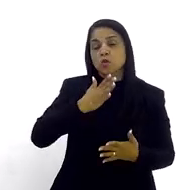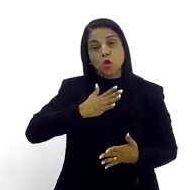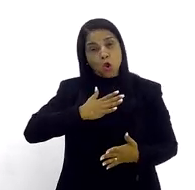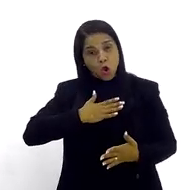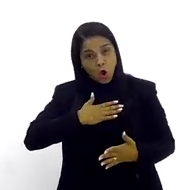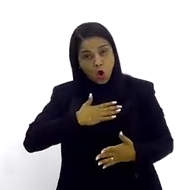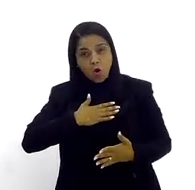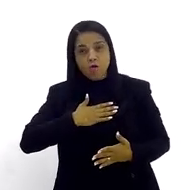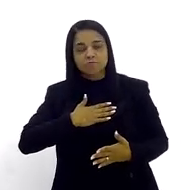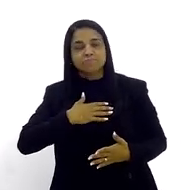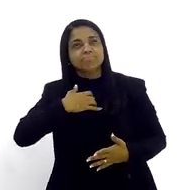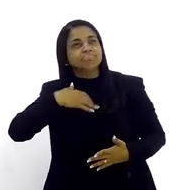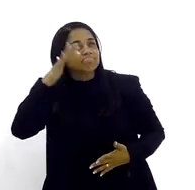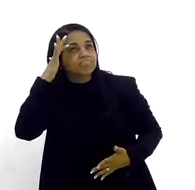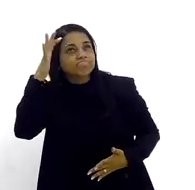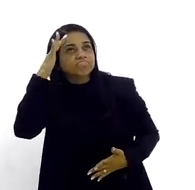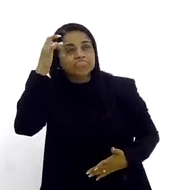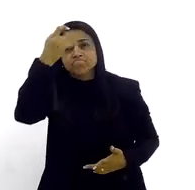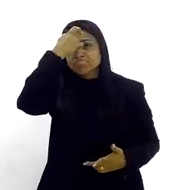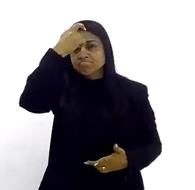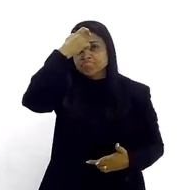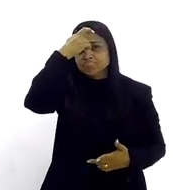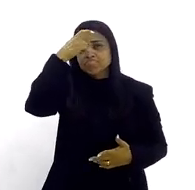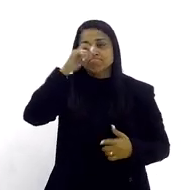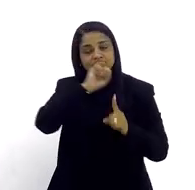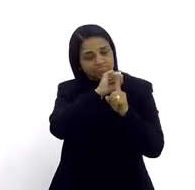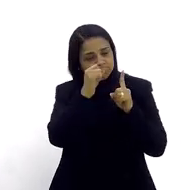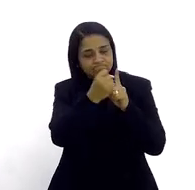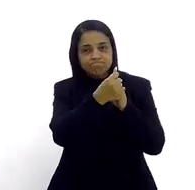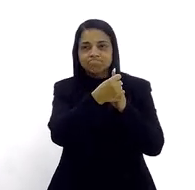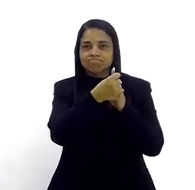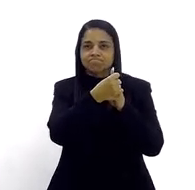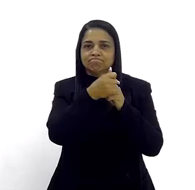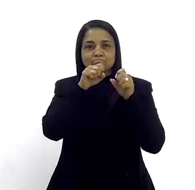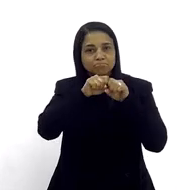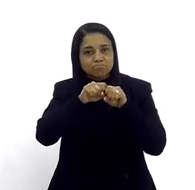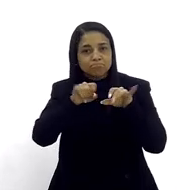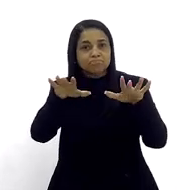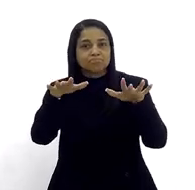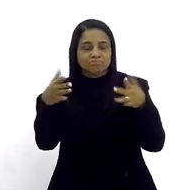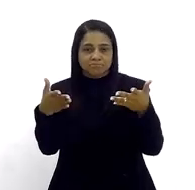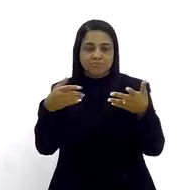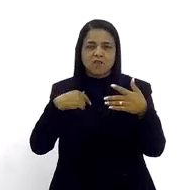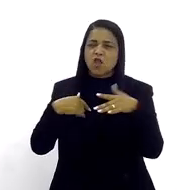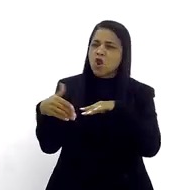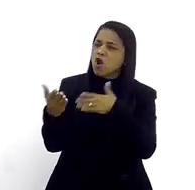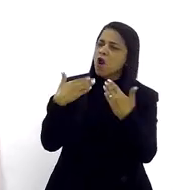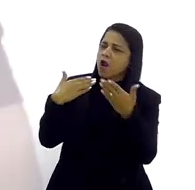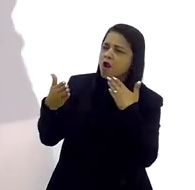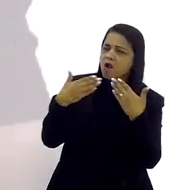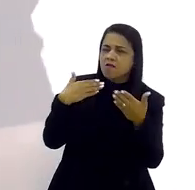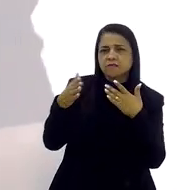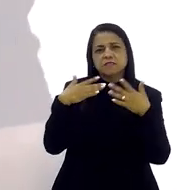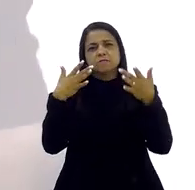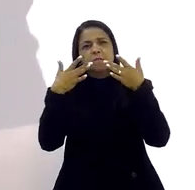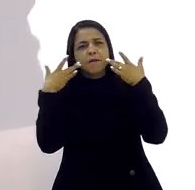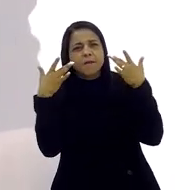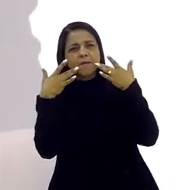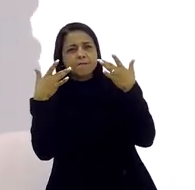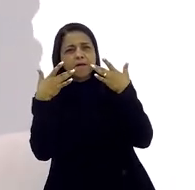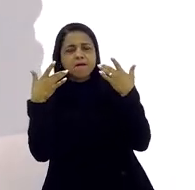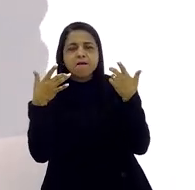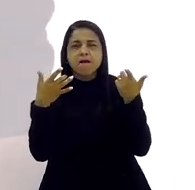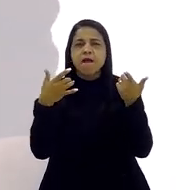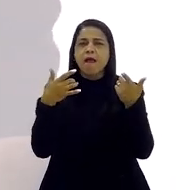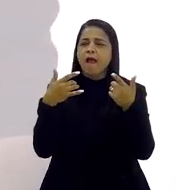eu quero fazer algum tipo de reflexão para a sociedade então é a gente começou a conversar sobre esse espetáculo